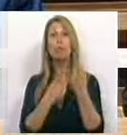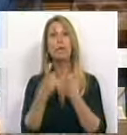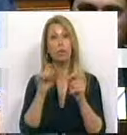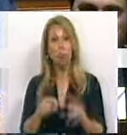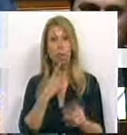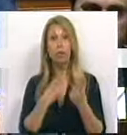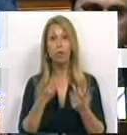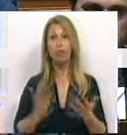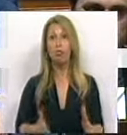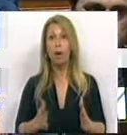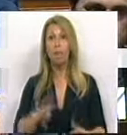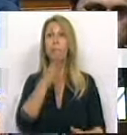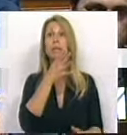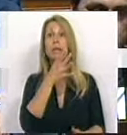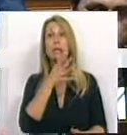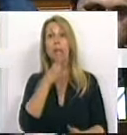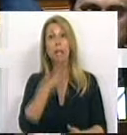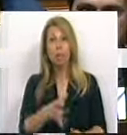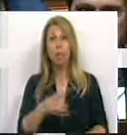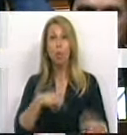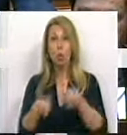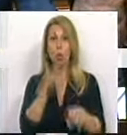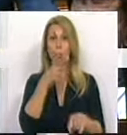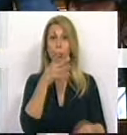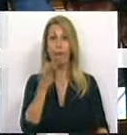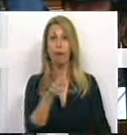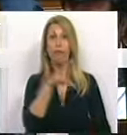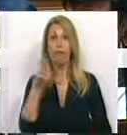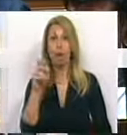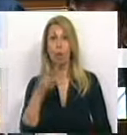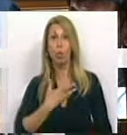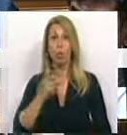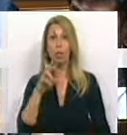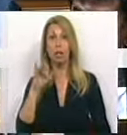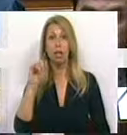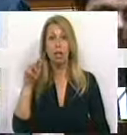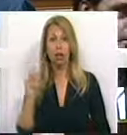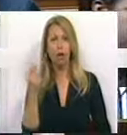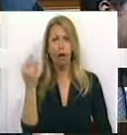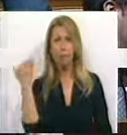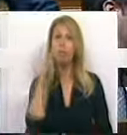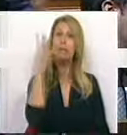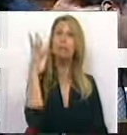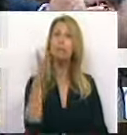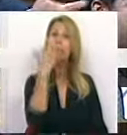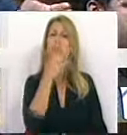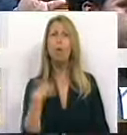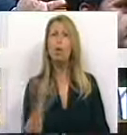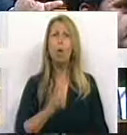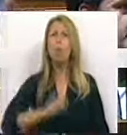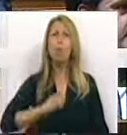colocada. Disse o deputado Ferro Rodrigues há pouco: se nós não nos